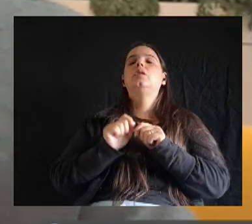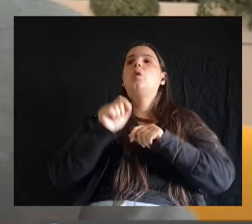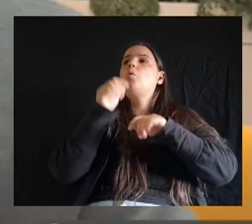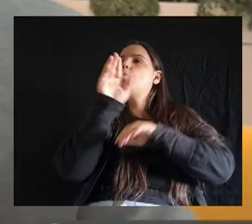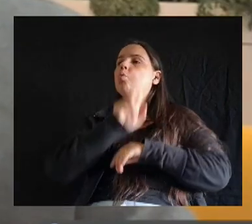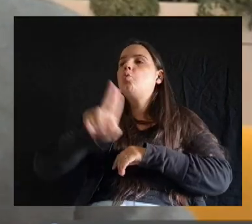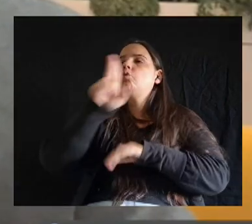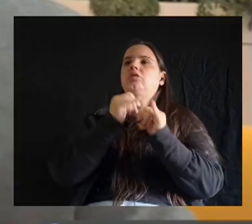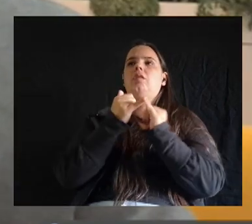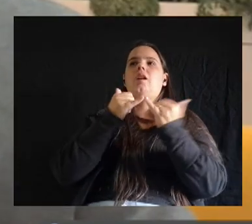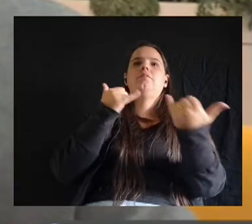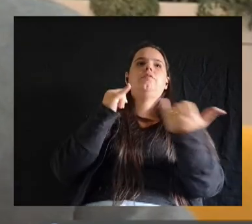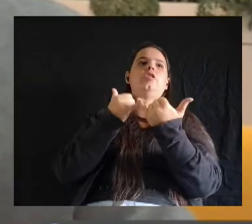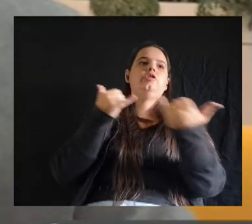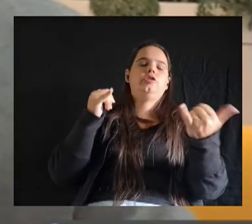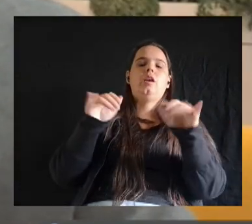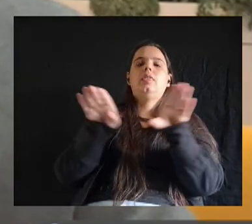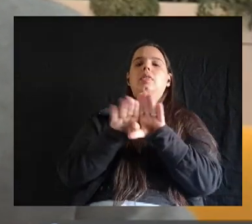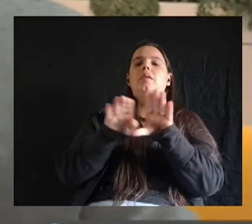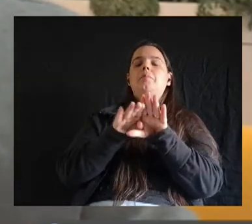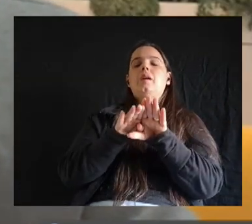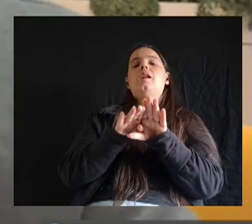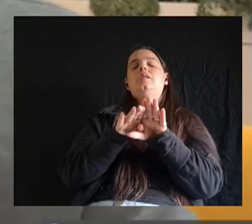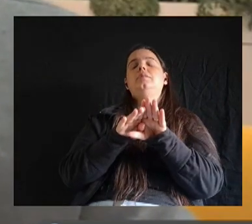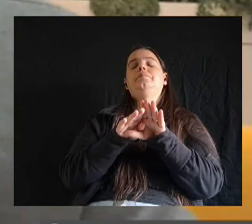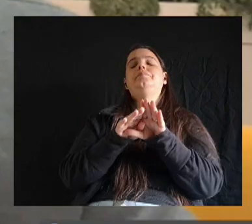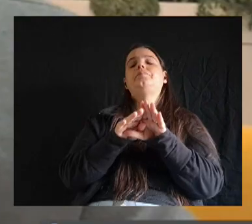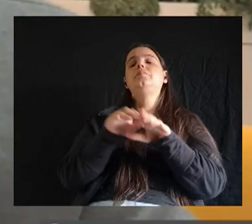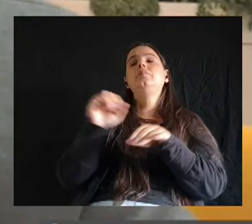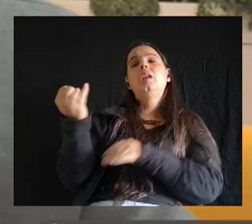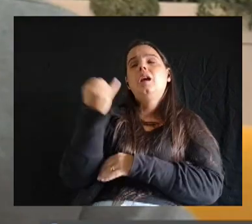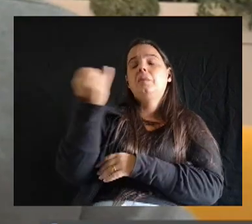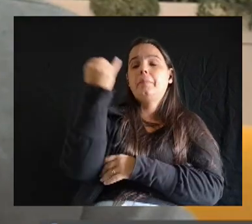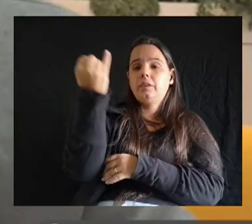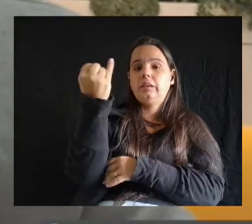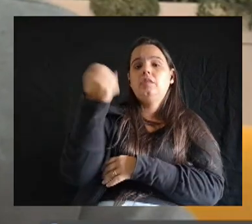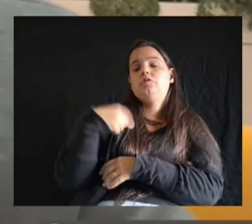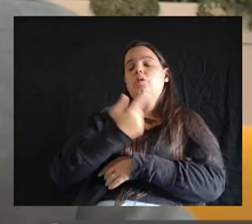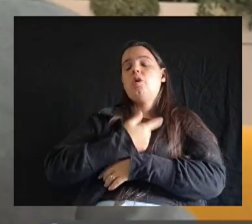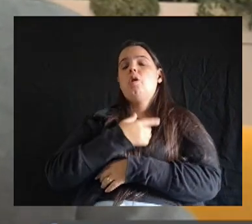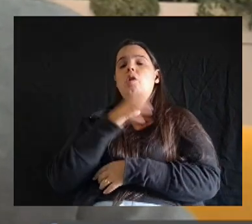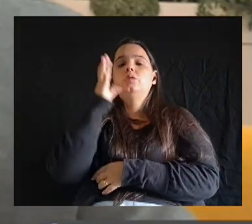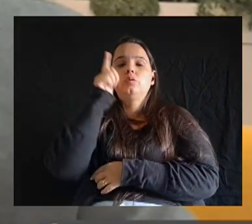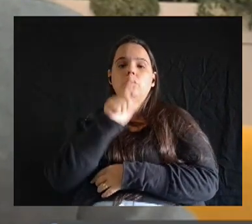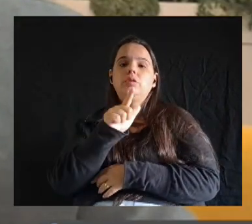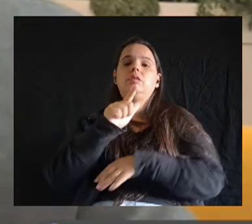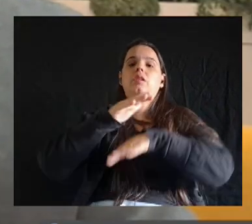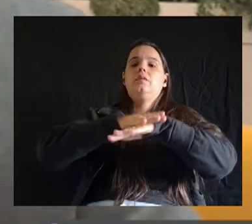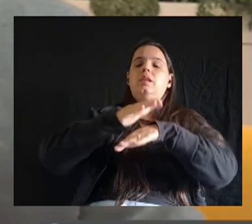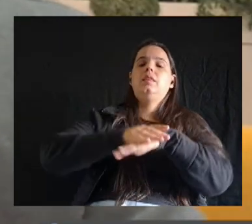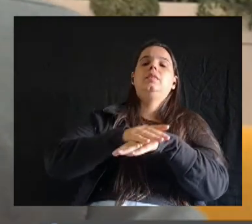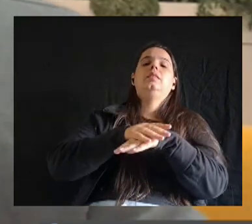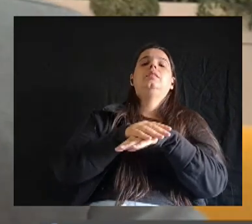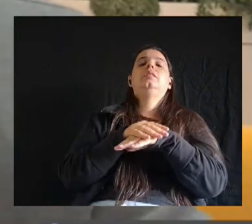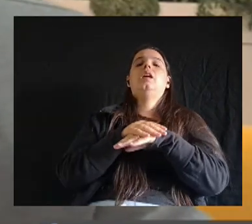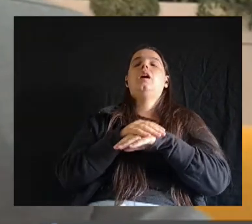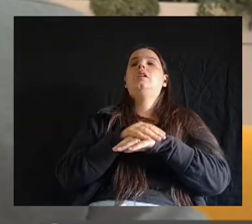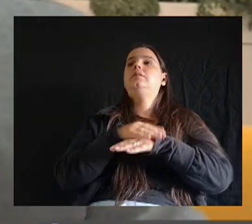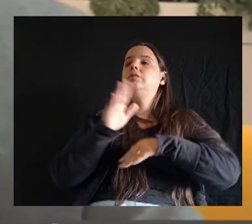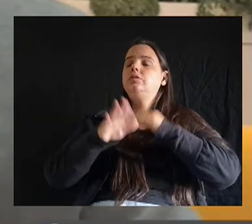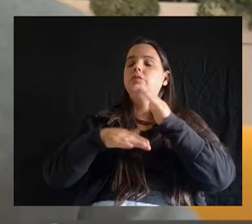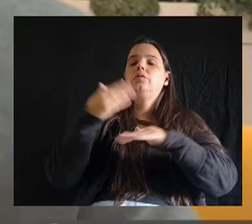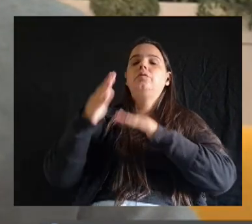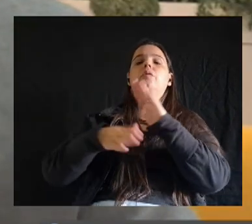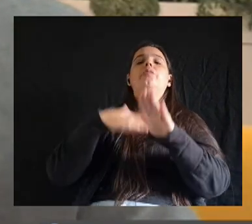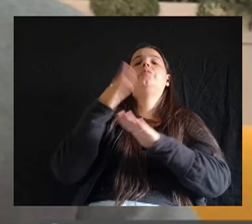naturais. Né? Então, por isso é importante que a gente consiga desenvolver tecnologias, inovação, que contribuam